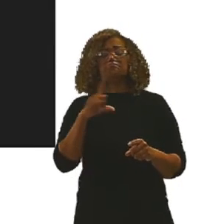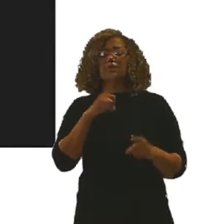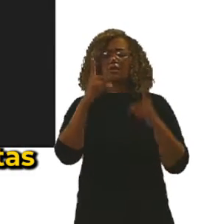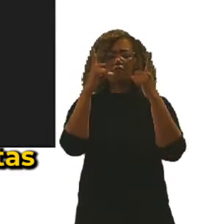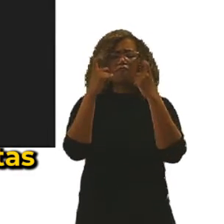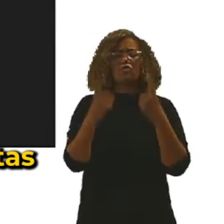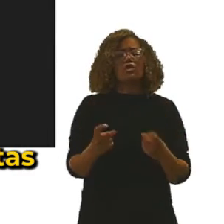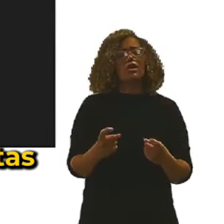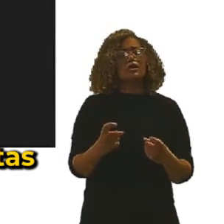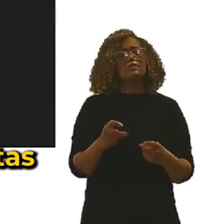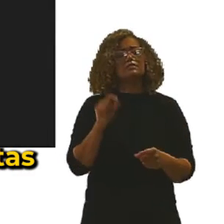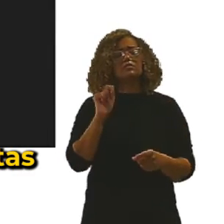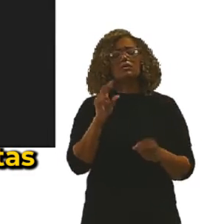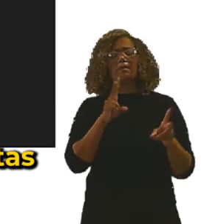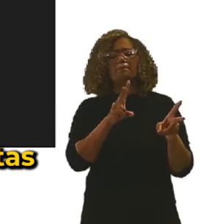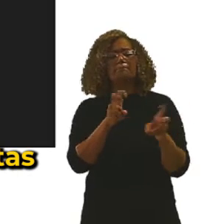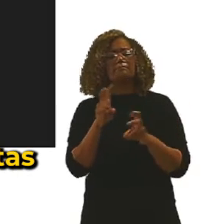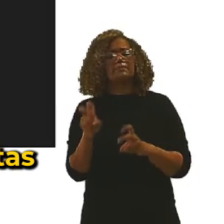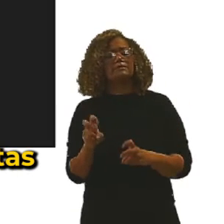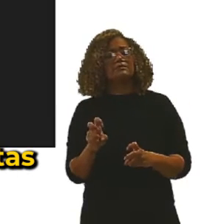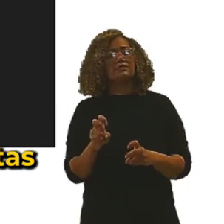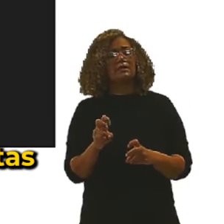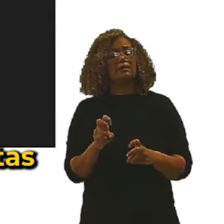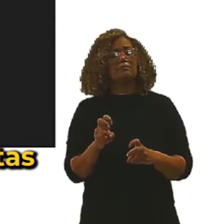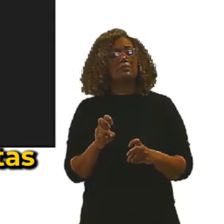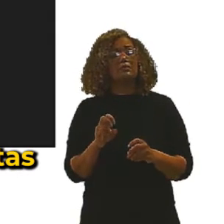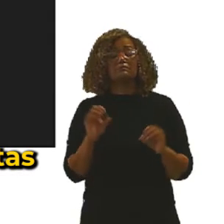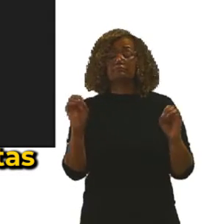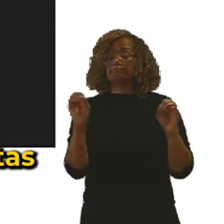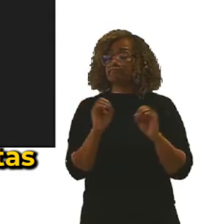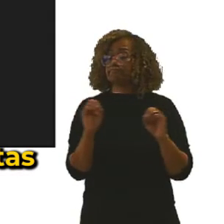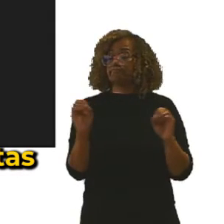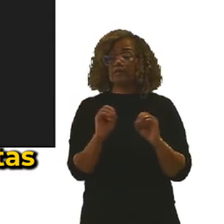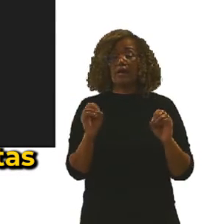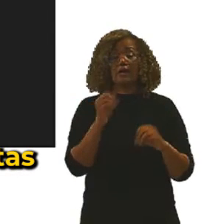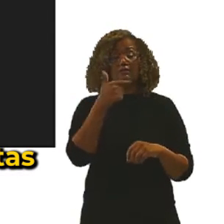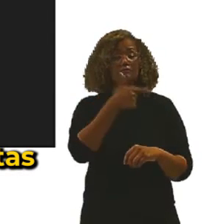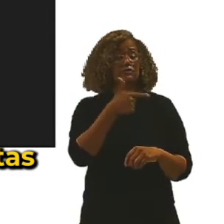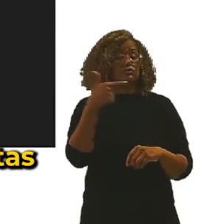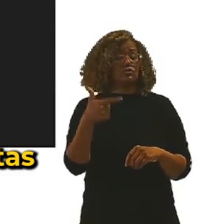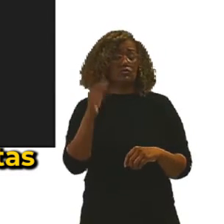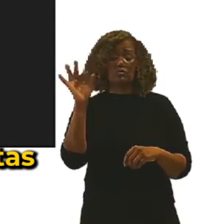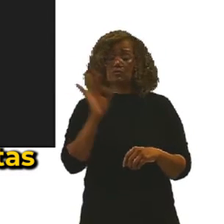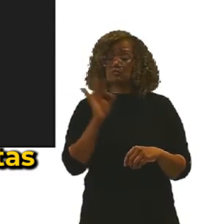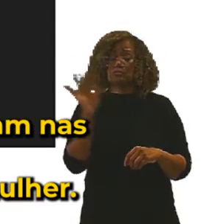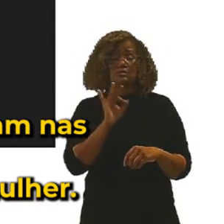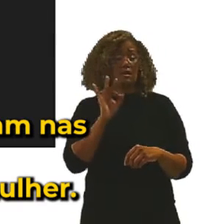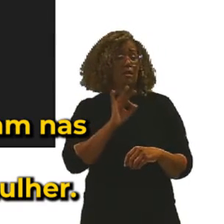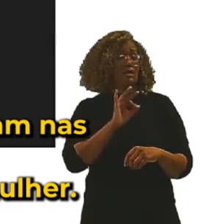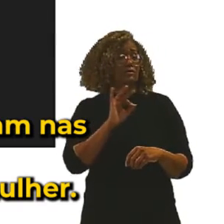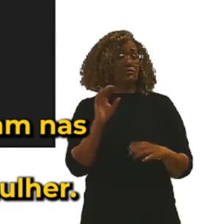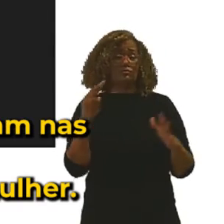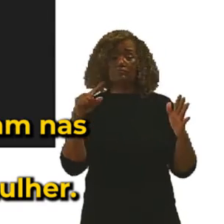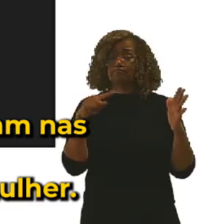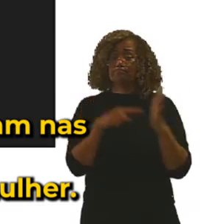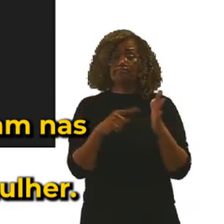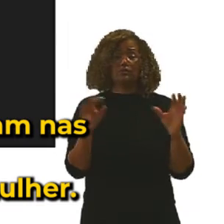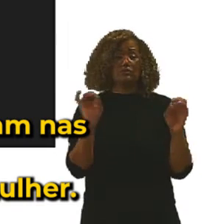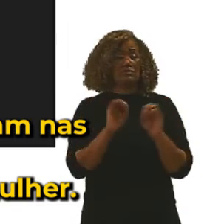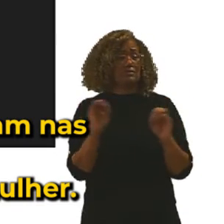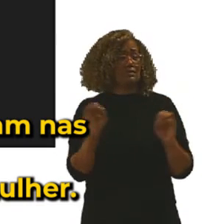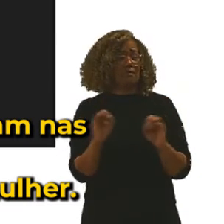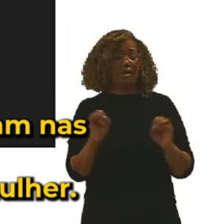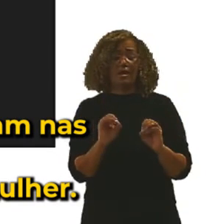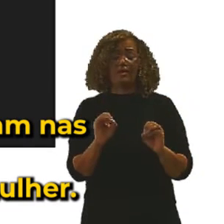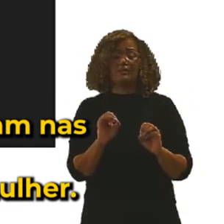violência, nós vemos aqui que não fez nada 22% dessas mulheres, né? Que muitas procuraram ajuda da família,